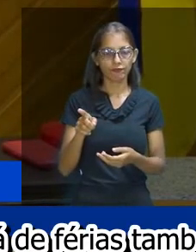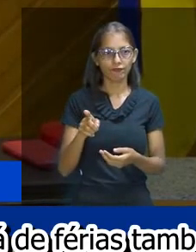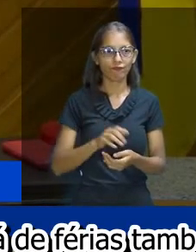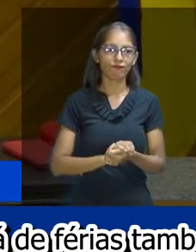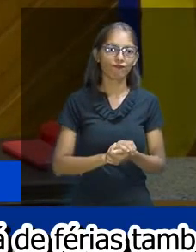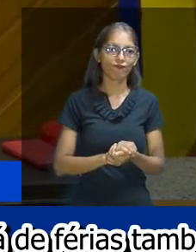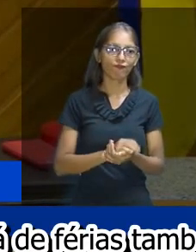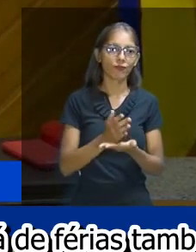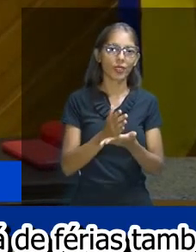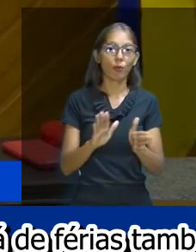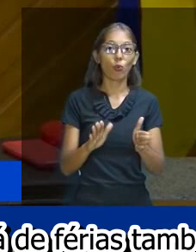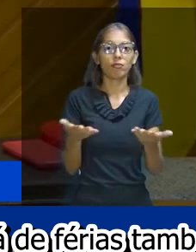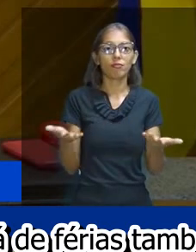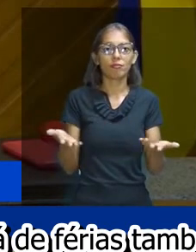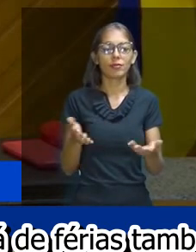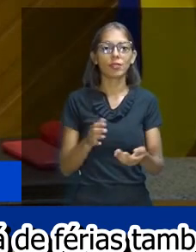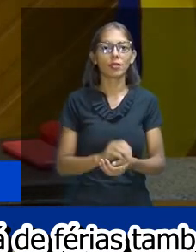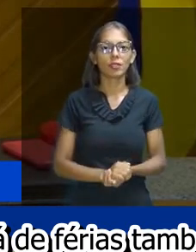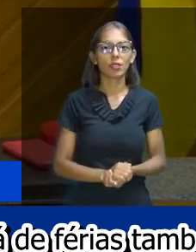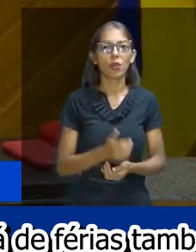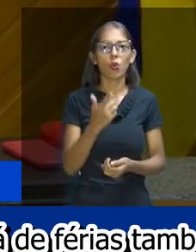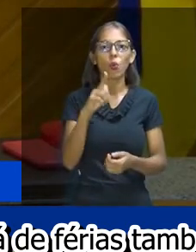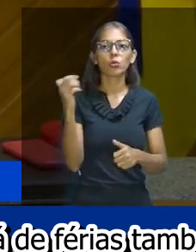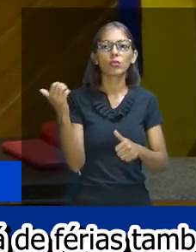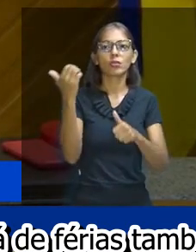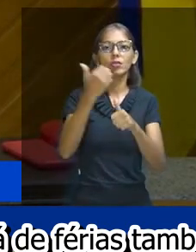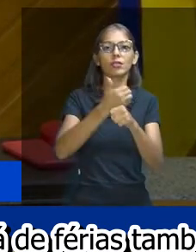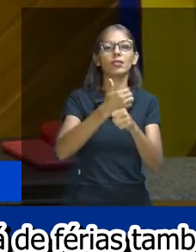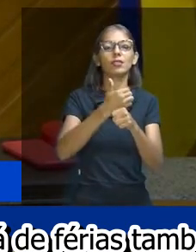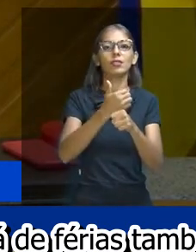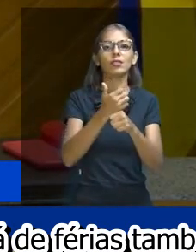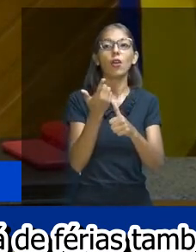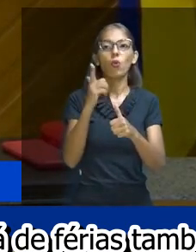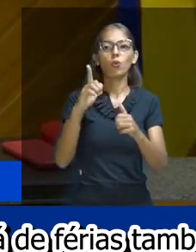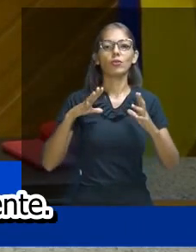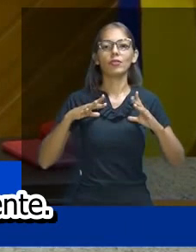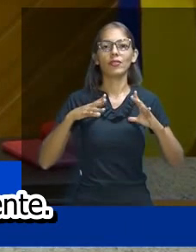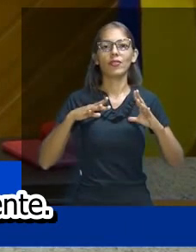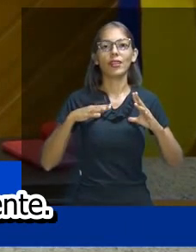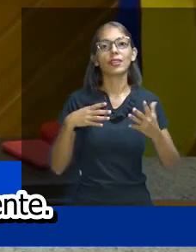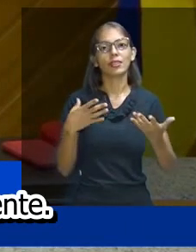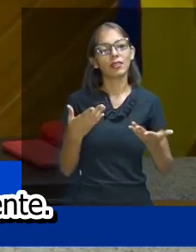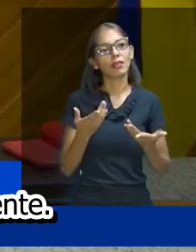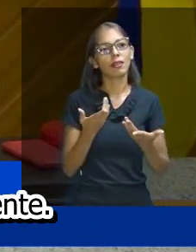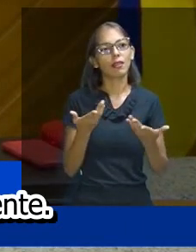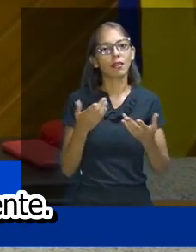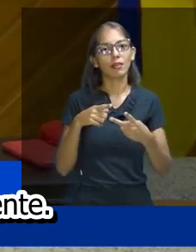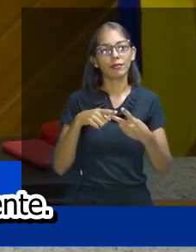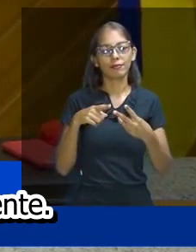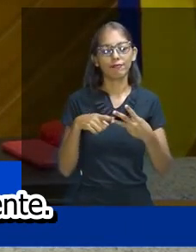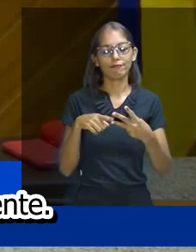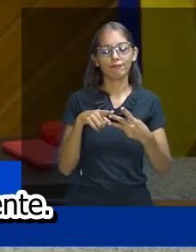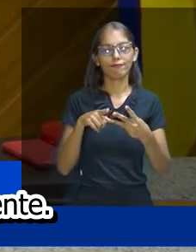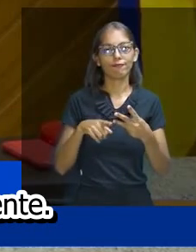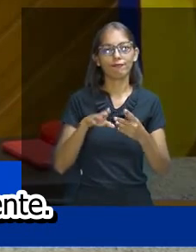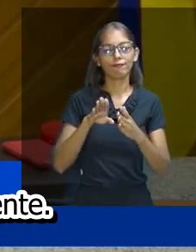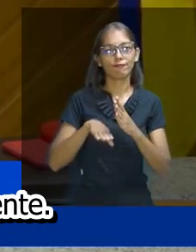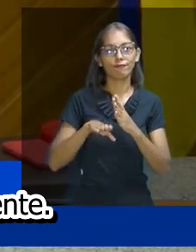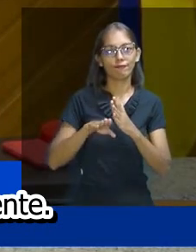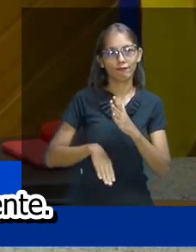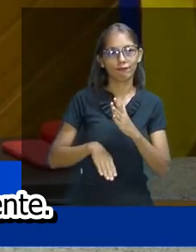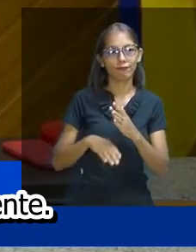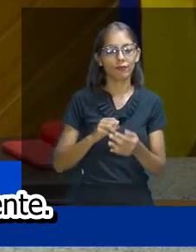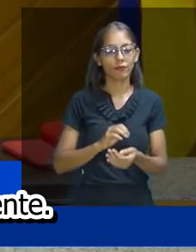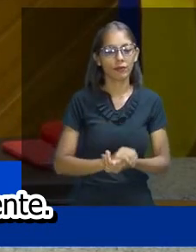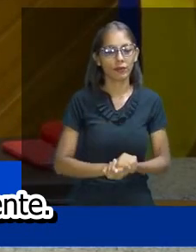conosco, e o doutor Anselmo está de férias também. Então, esse primeiro fica tirado